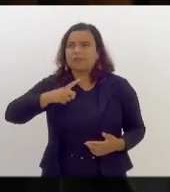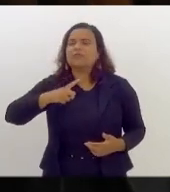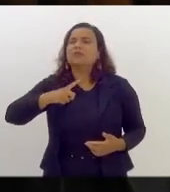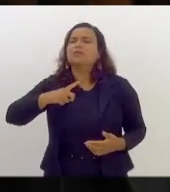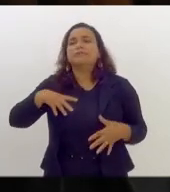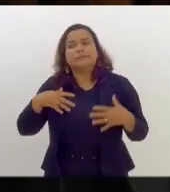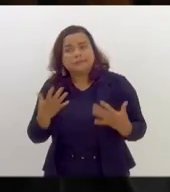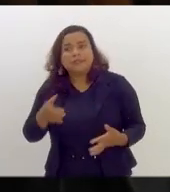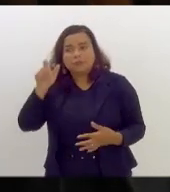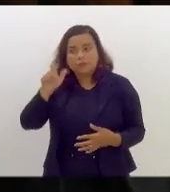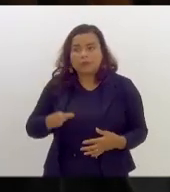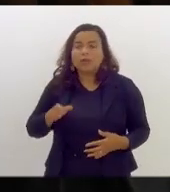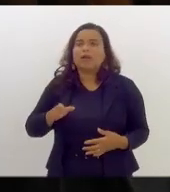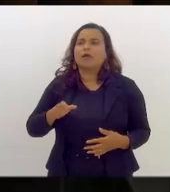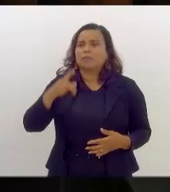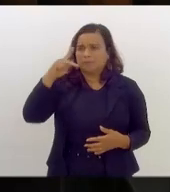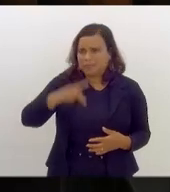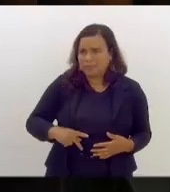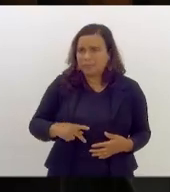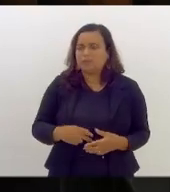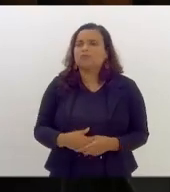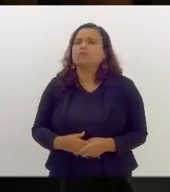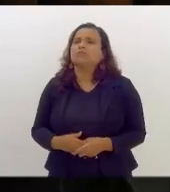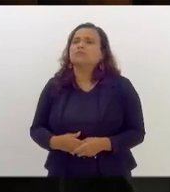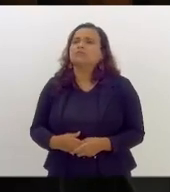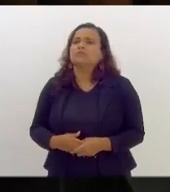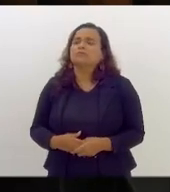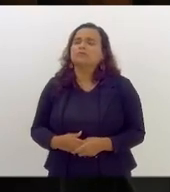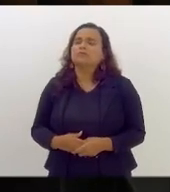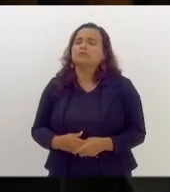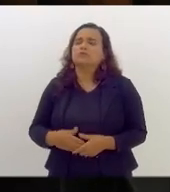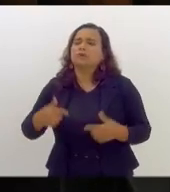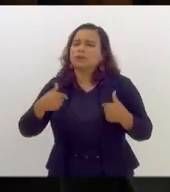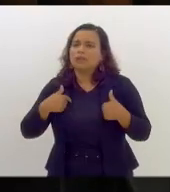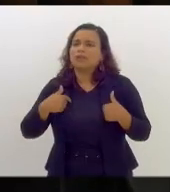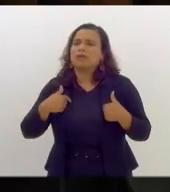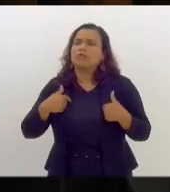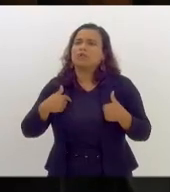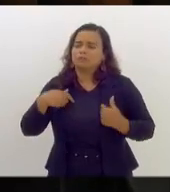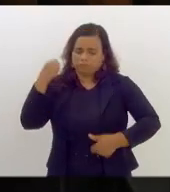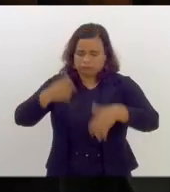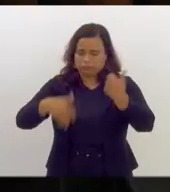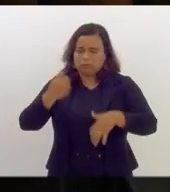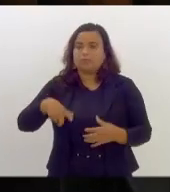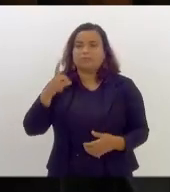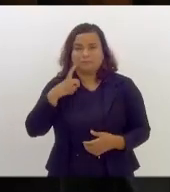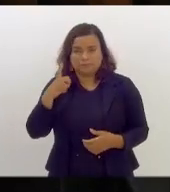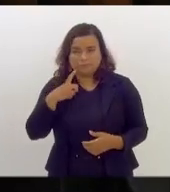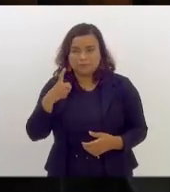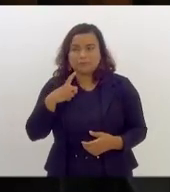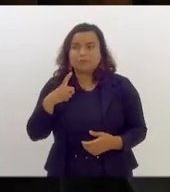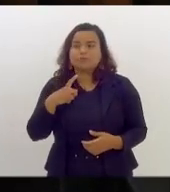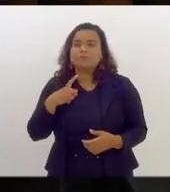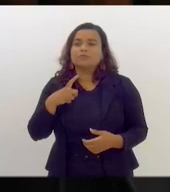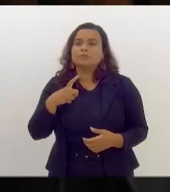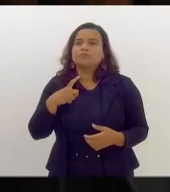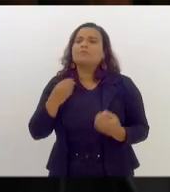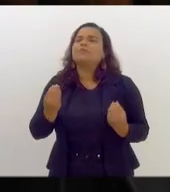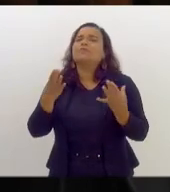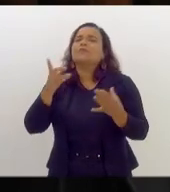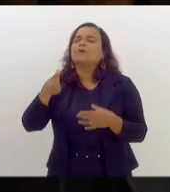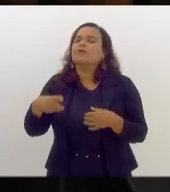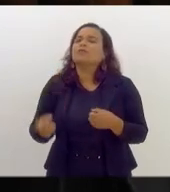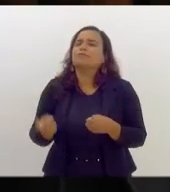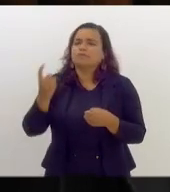então a senhora presidente eu fiz o uso da palavra para voltar